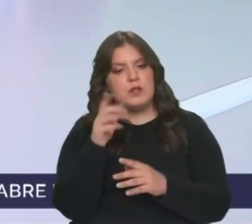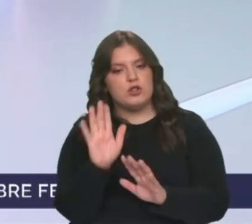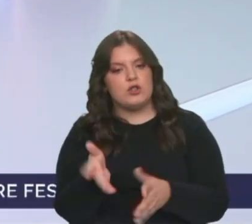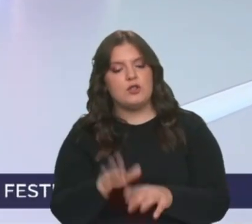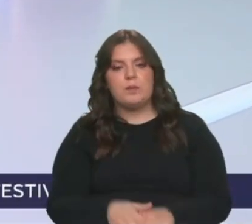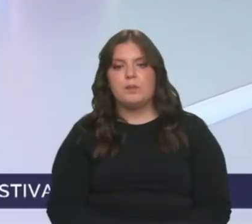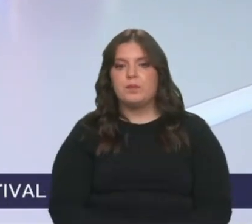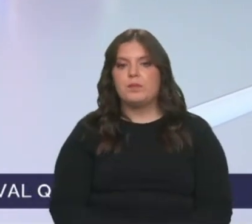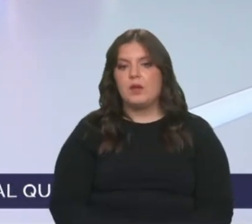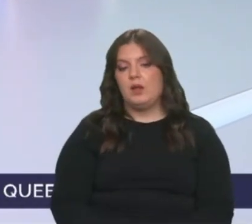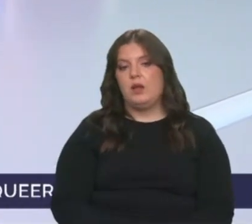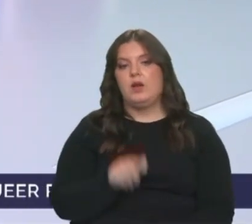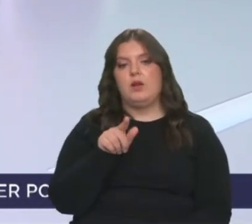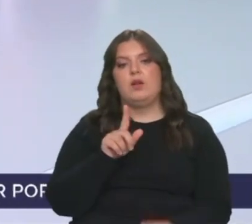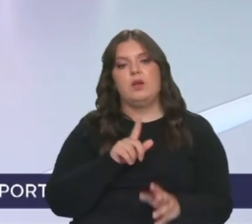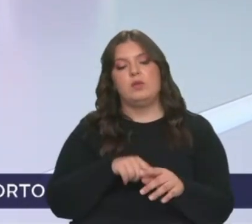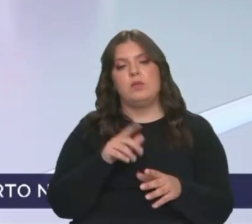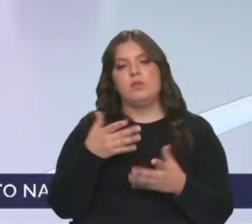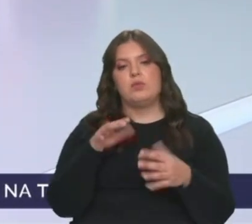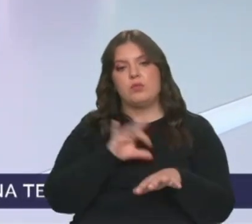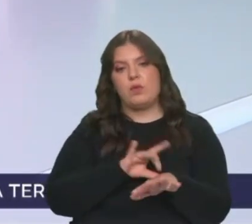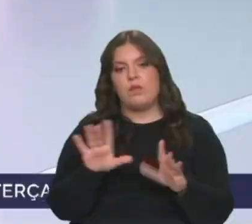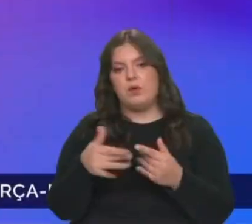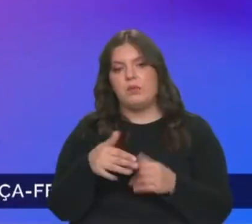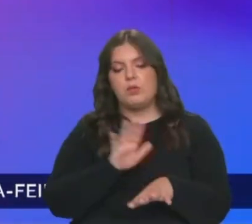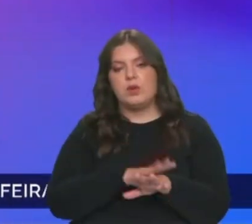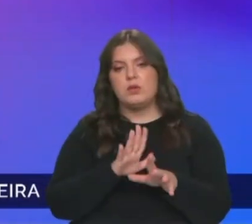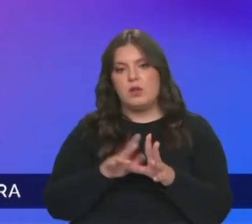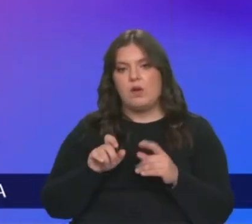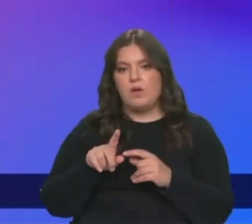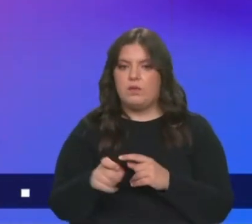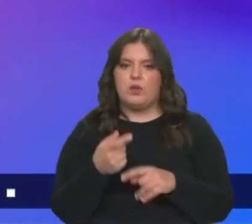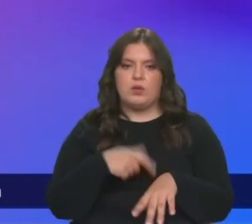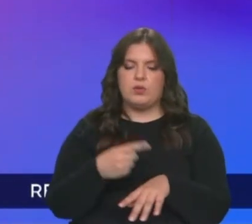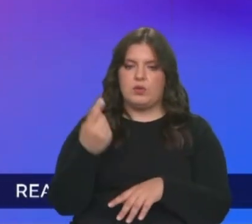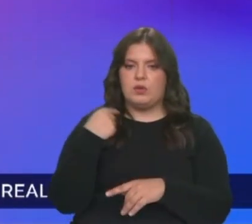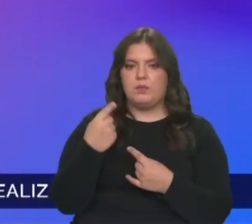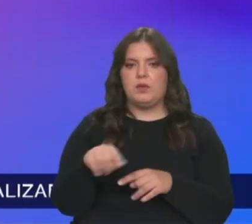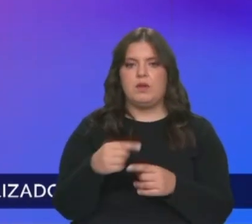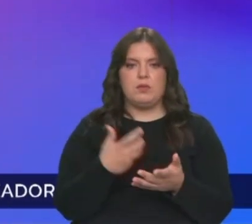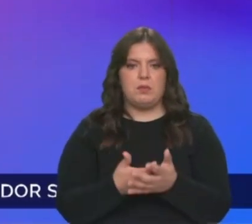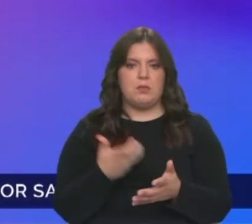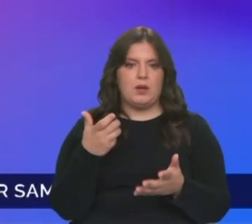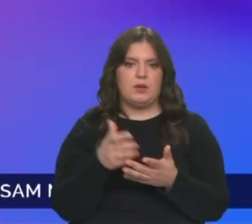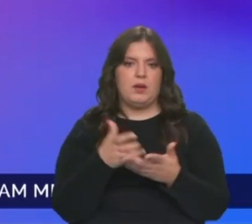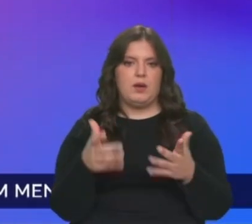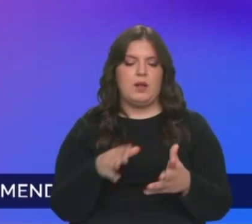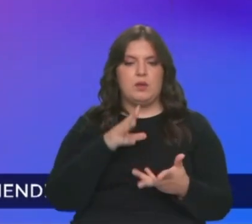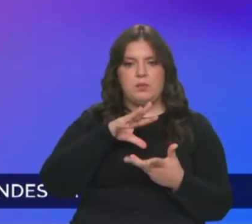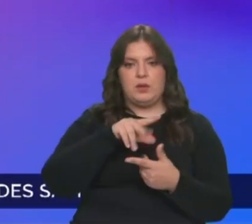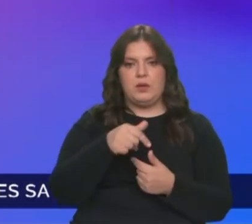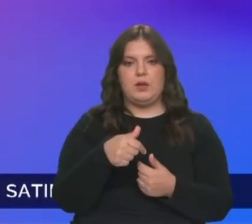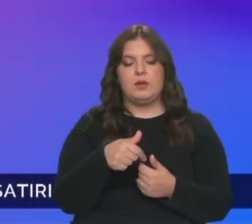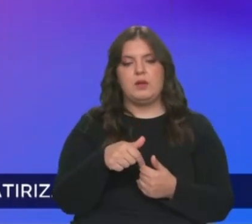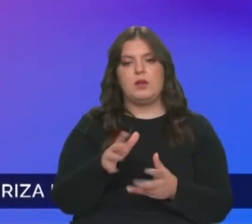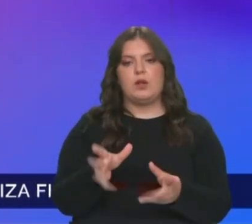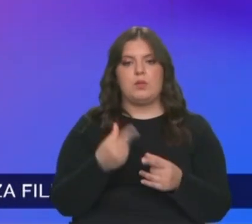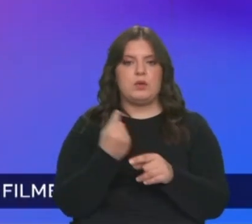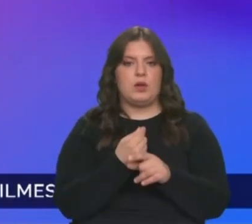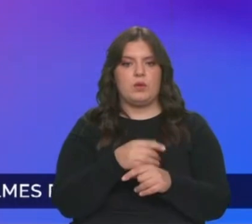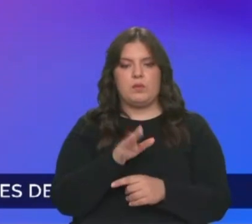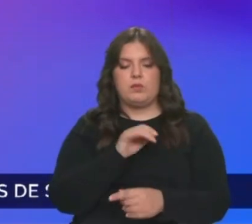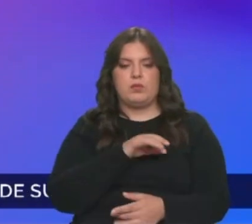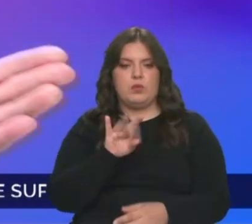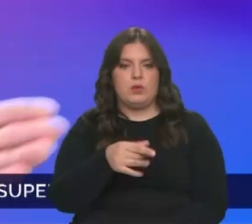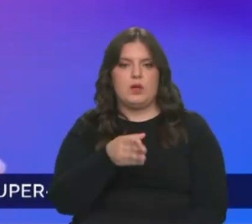agora vamos voltar aqui aos tempos do confinamento por causa da Covid. Nós, na altura, reparámos que teve grande impacto na Terra e na recuperação até de alguns habitats.